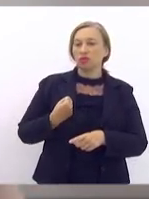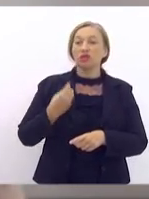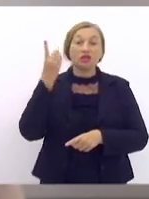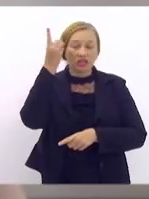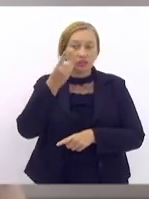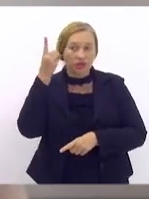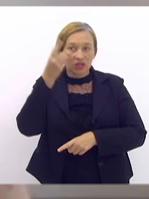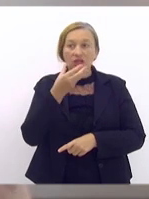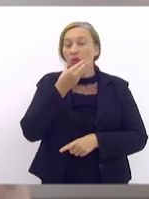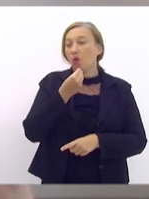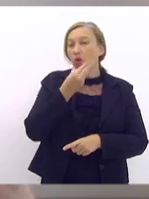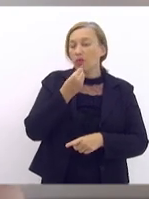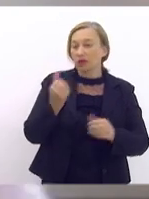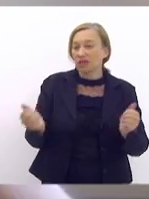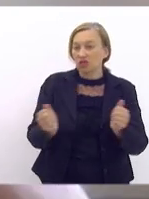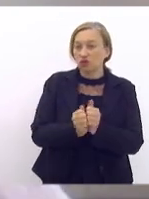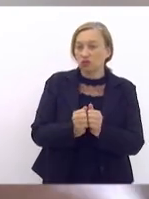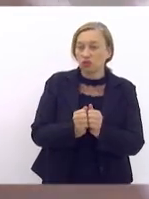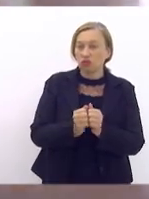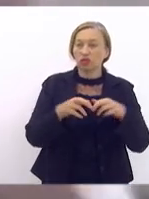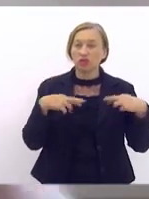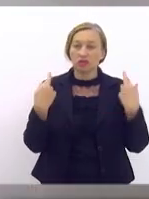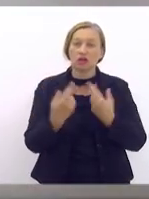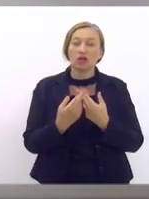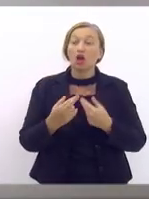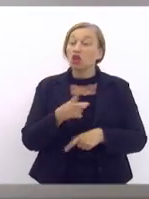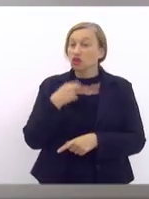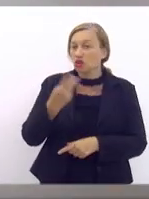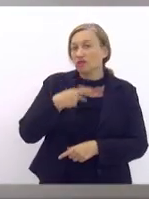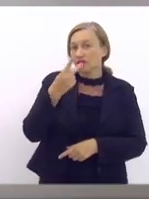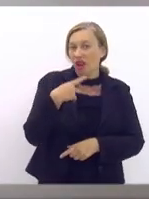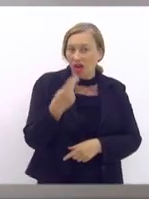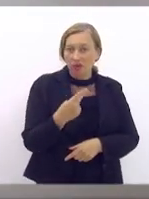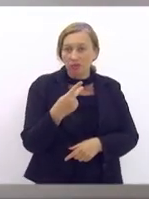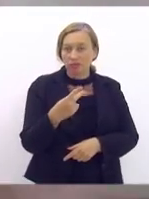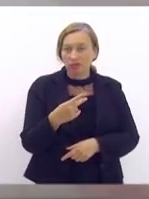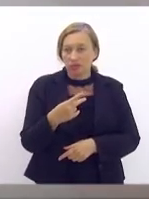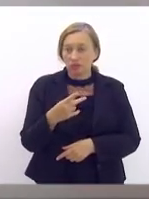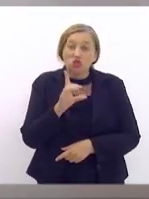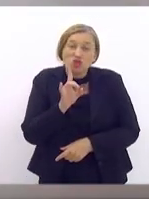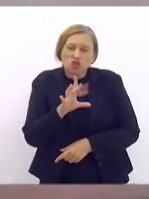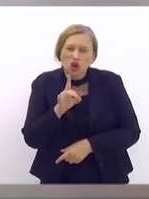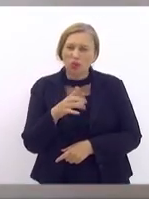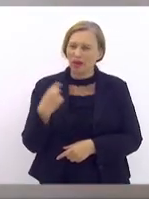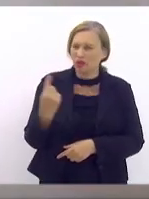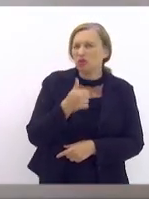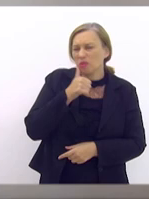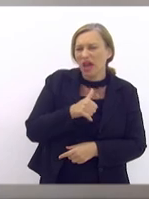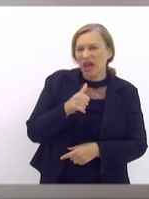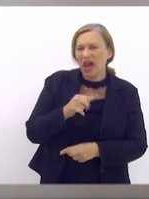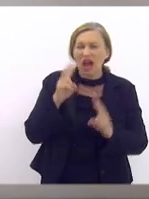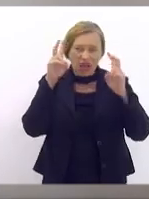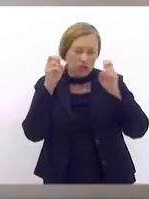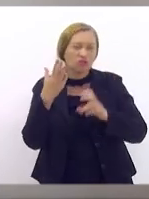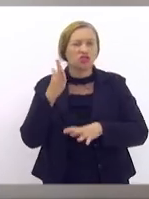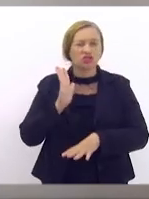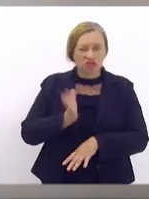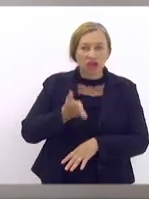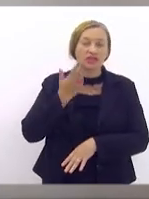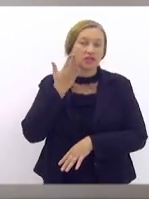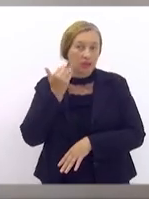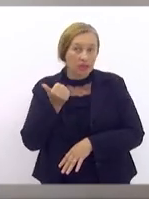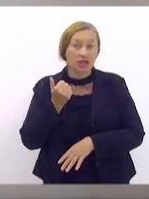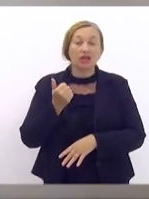presentes nos nossos eventos, porque senão é a mesma coisa, né? Nós falando para nós mesmos de assuntos que já sabemos. Então, é trazer esses homens